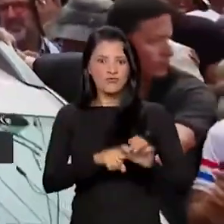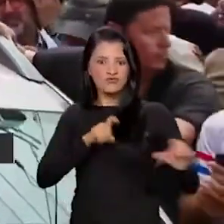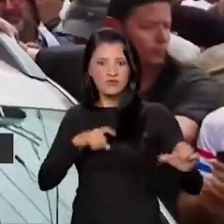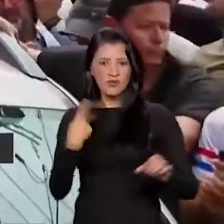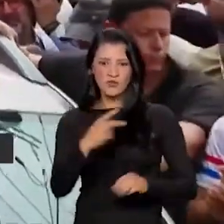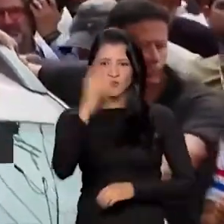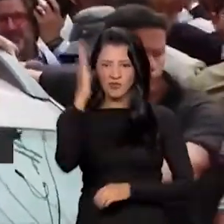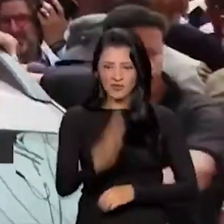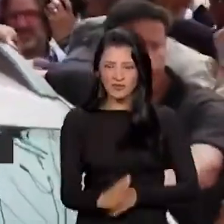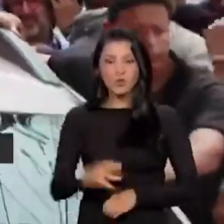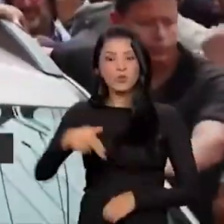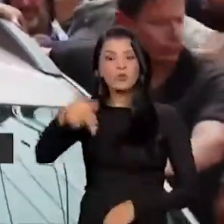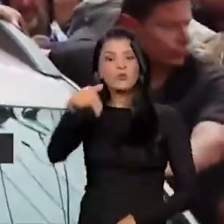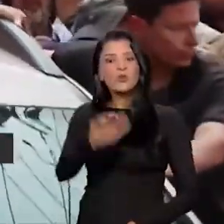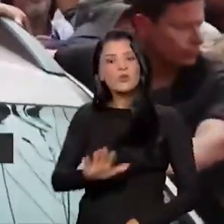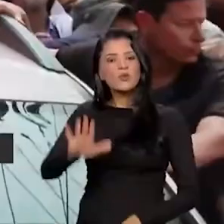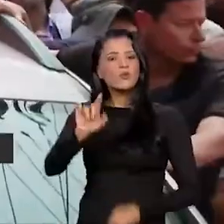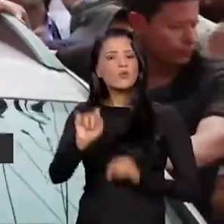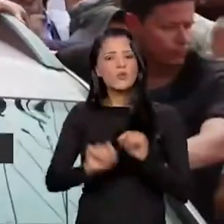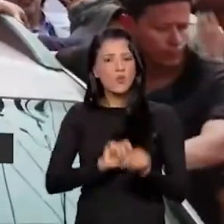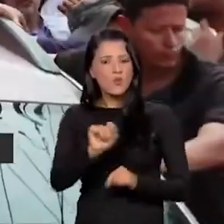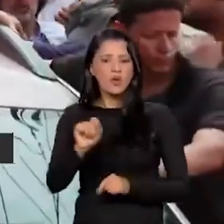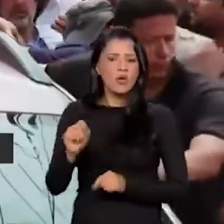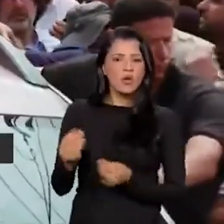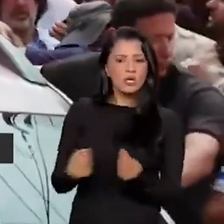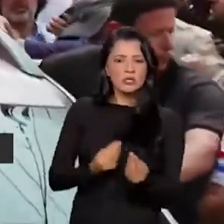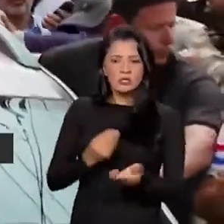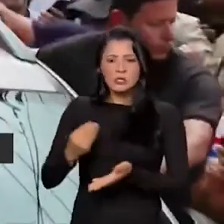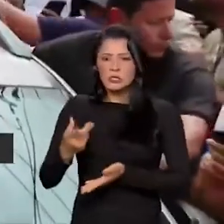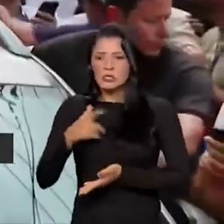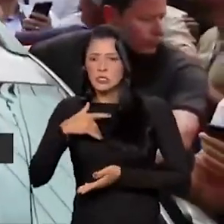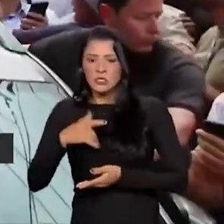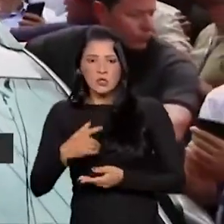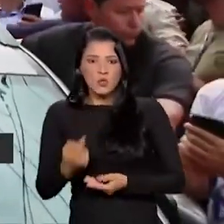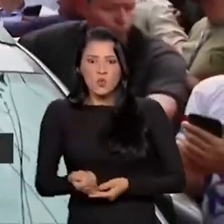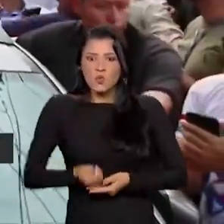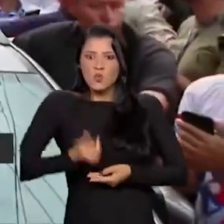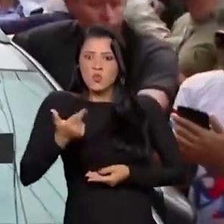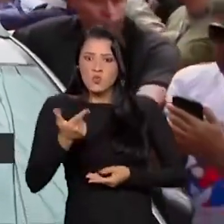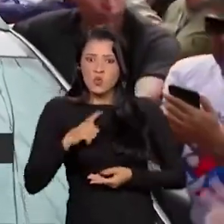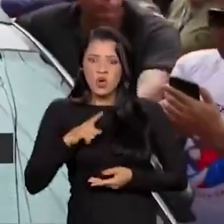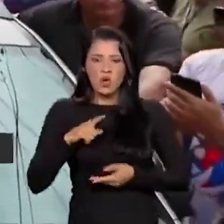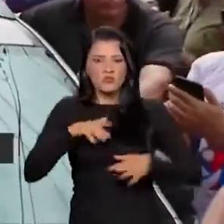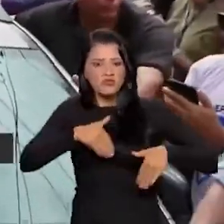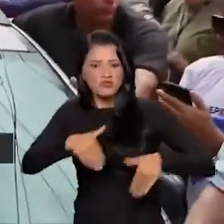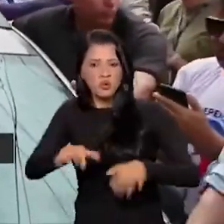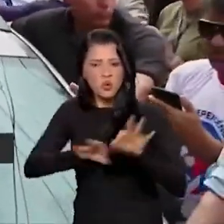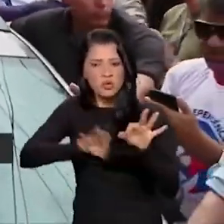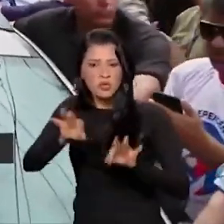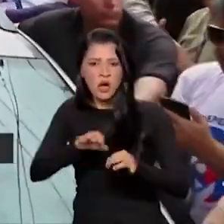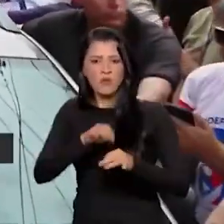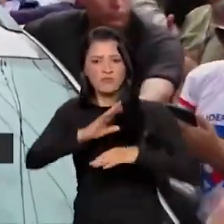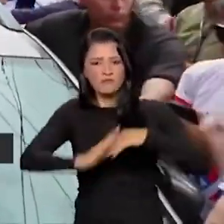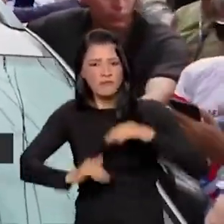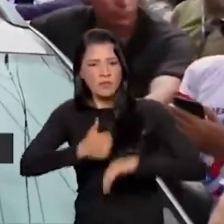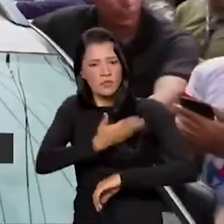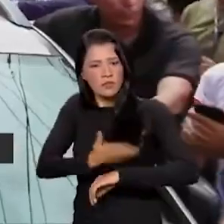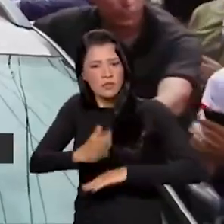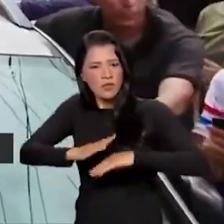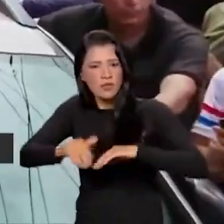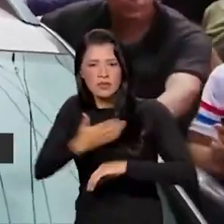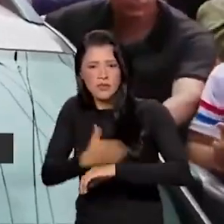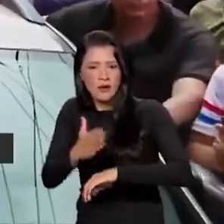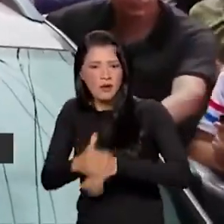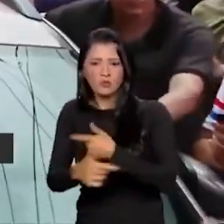No Nordeste brasileiro, a ausência foi quase total de um exército estruturado, treinado. E